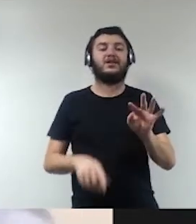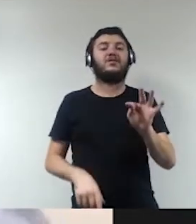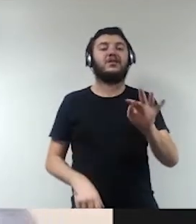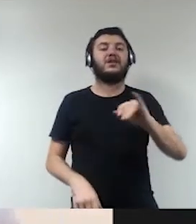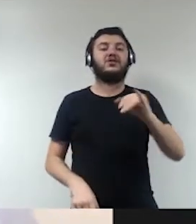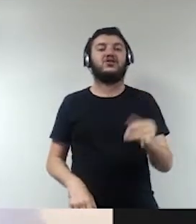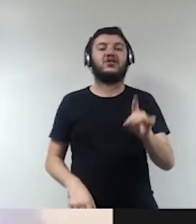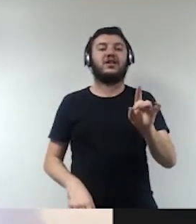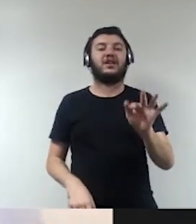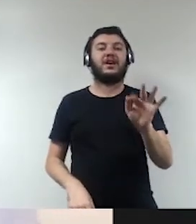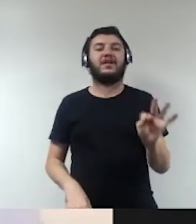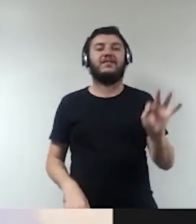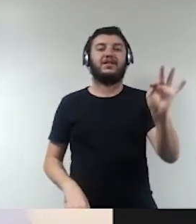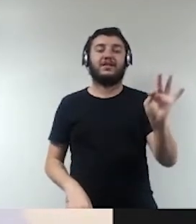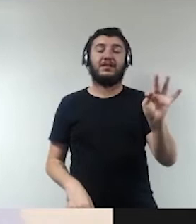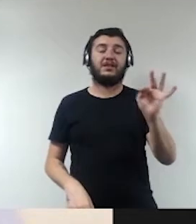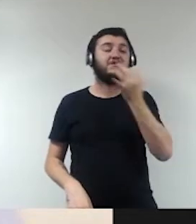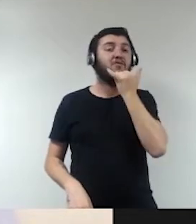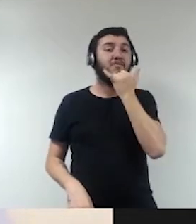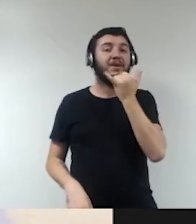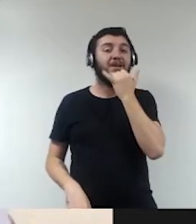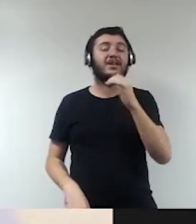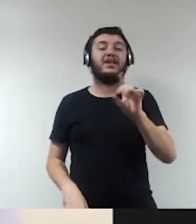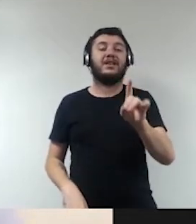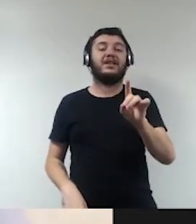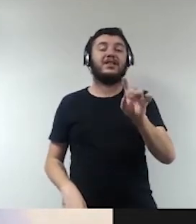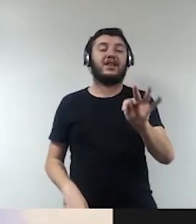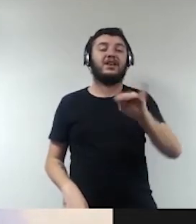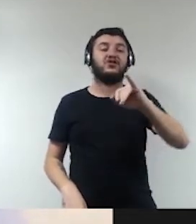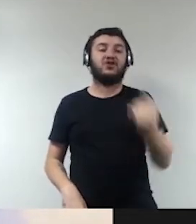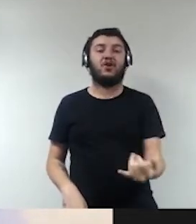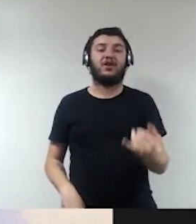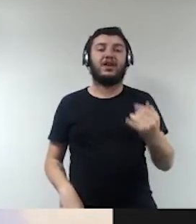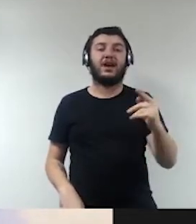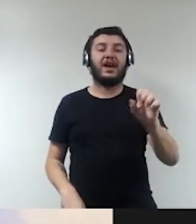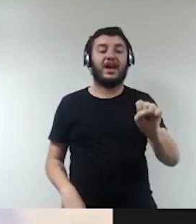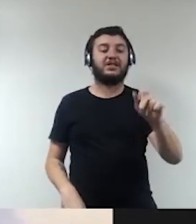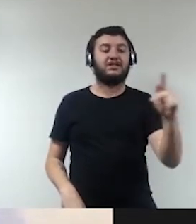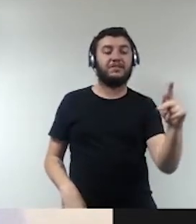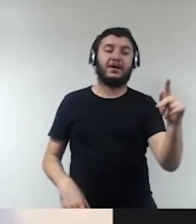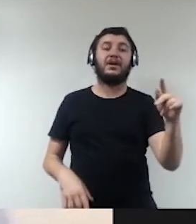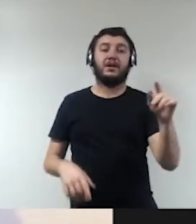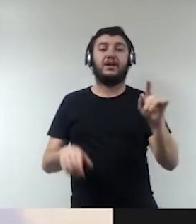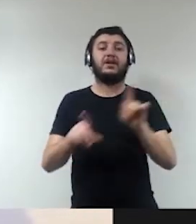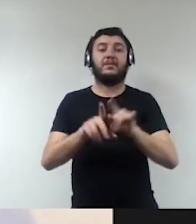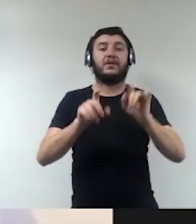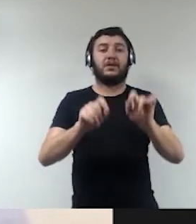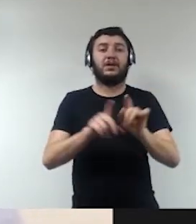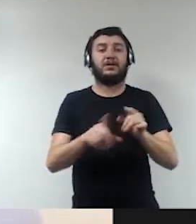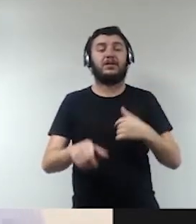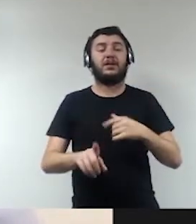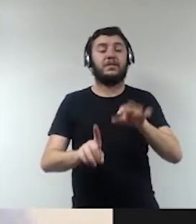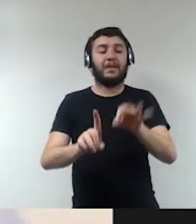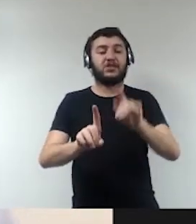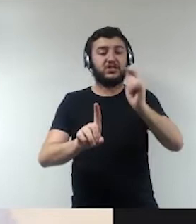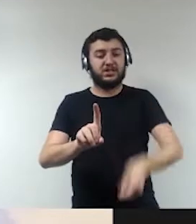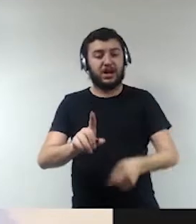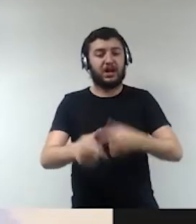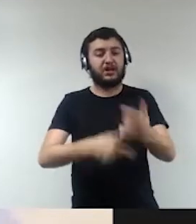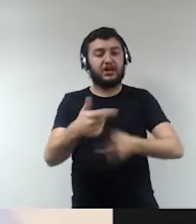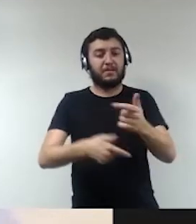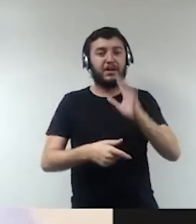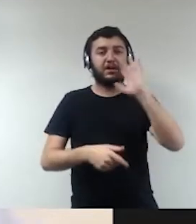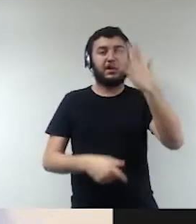o natural peso da caneta, porque é um compromisso muito sério aquele de decidir acerca da vida